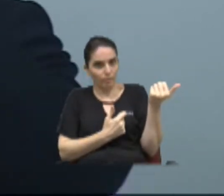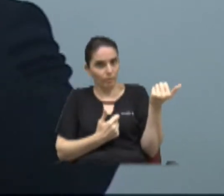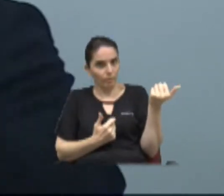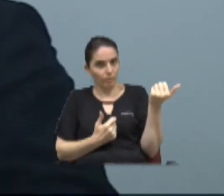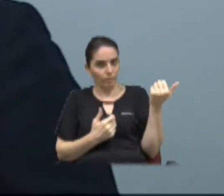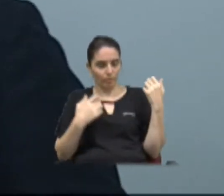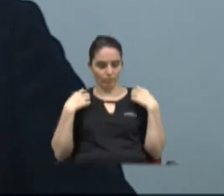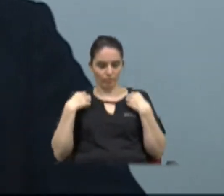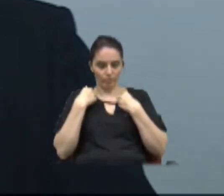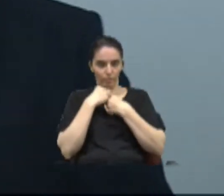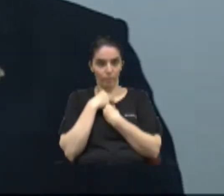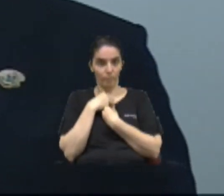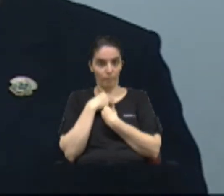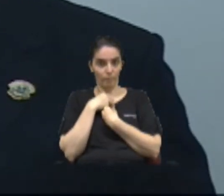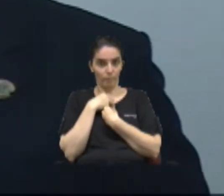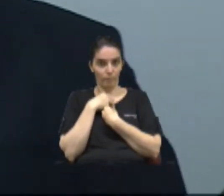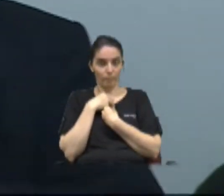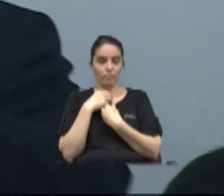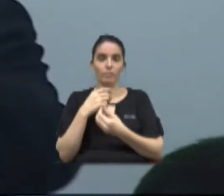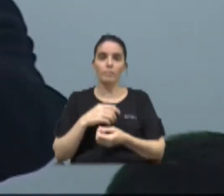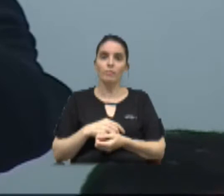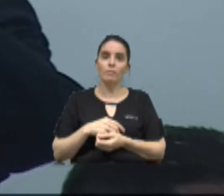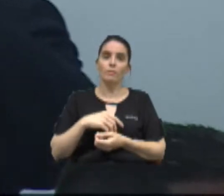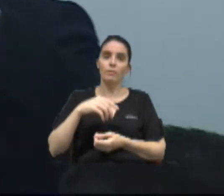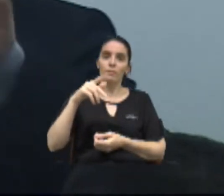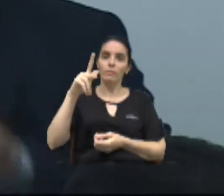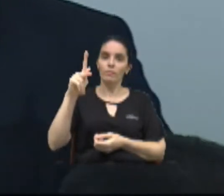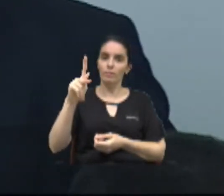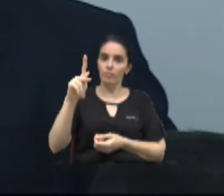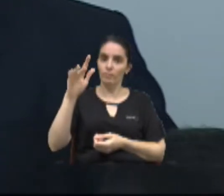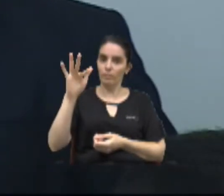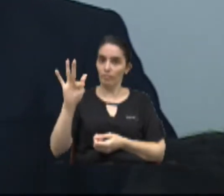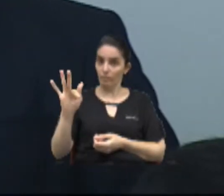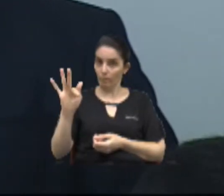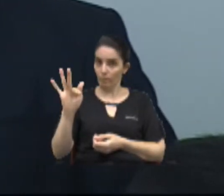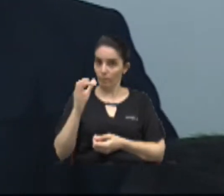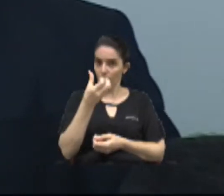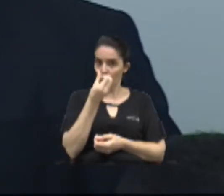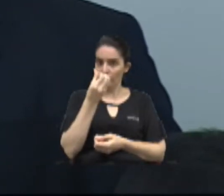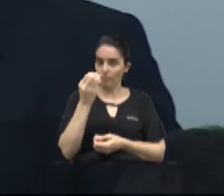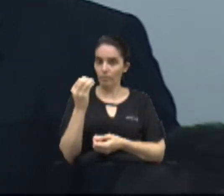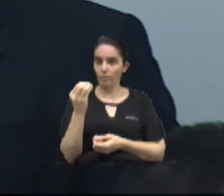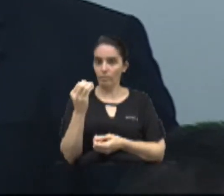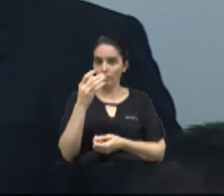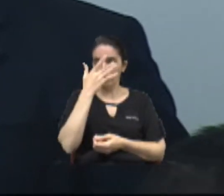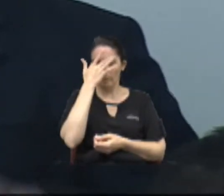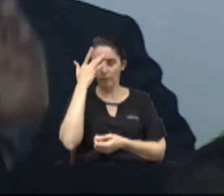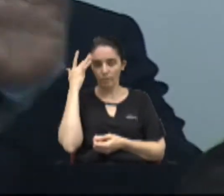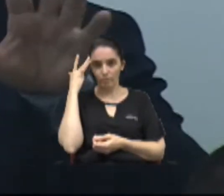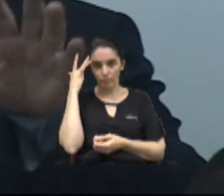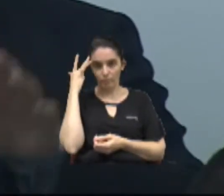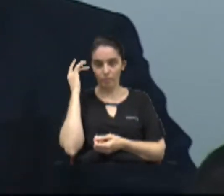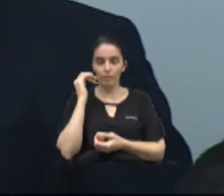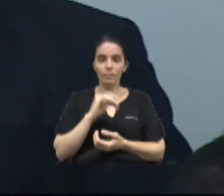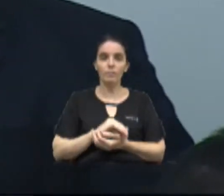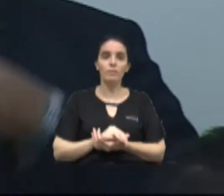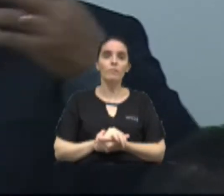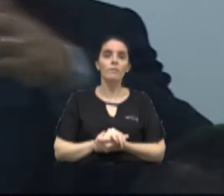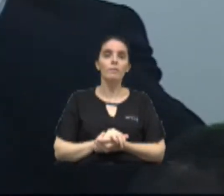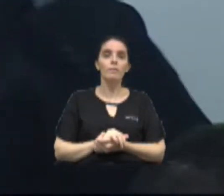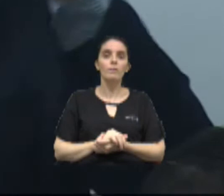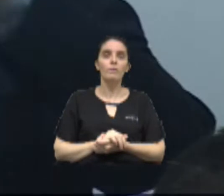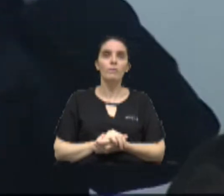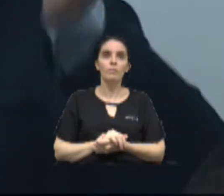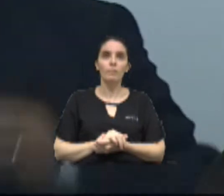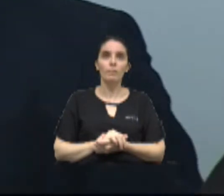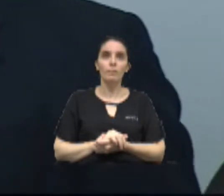Polícia Federal, mais de 60 reféns naquela empresa, e eu cheguei,